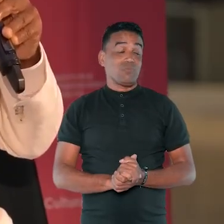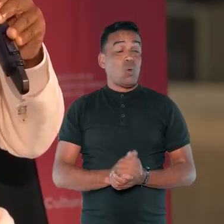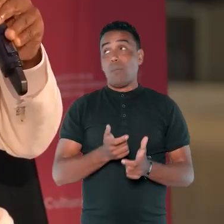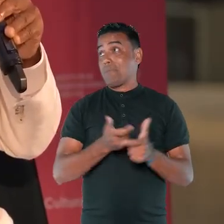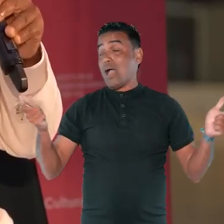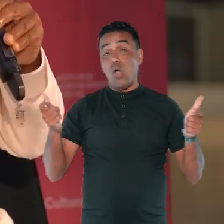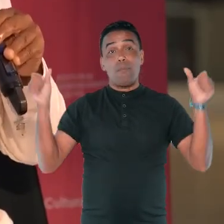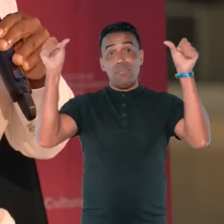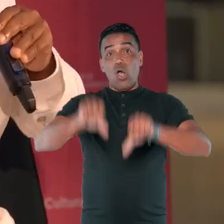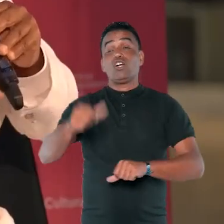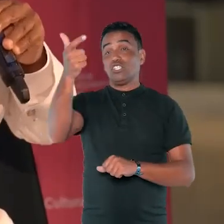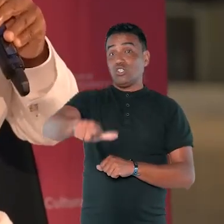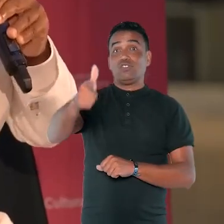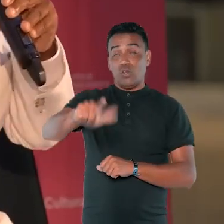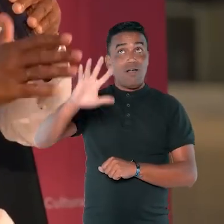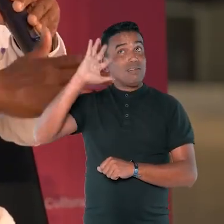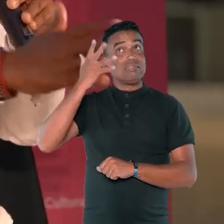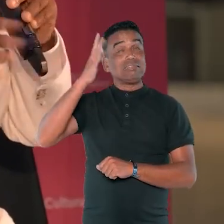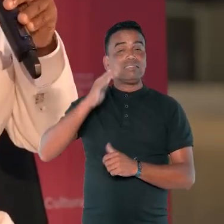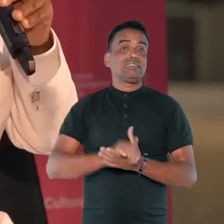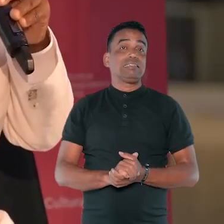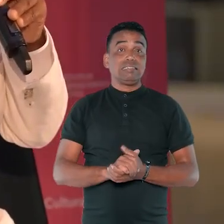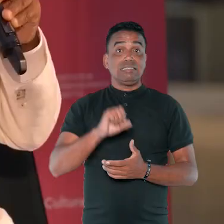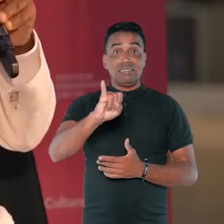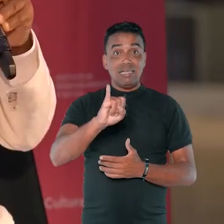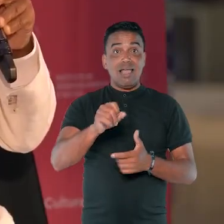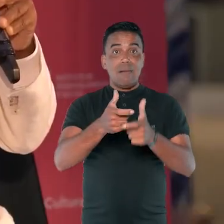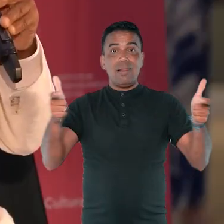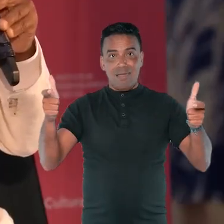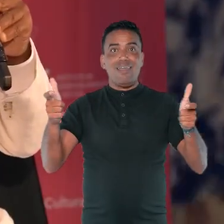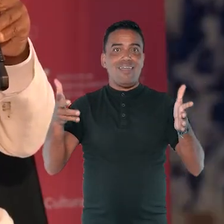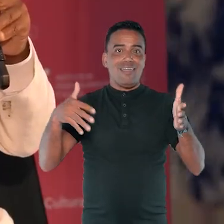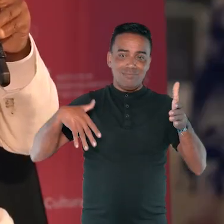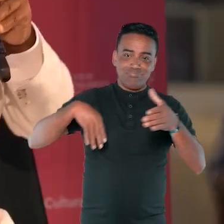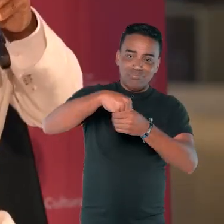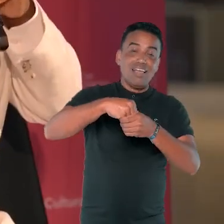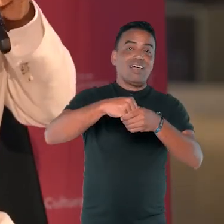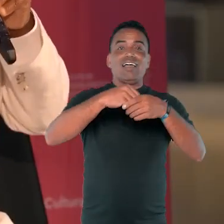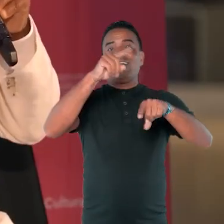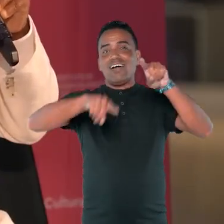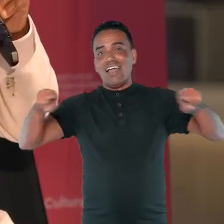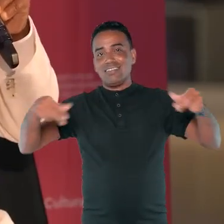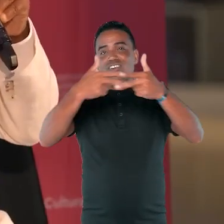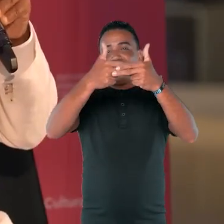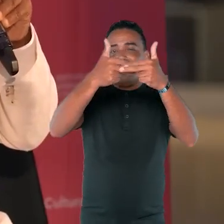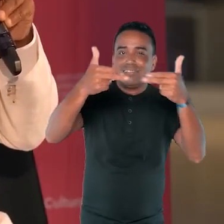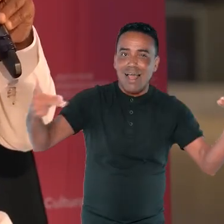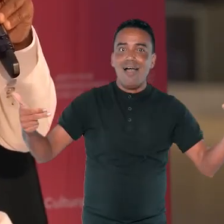têm se repetido. Cada vez que a gente abrir mais espaço para essas diversidades, a gente vai